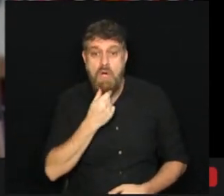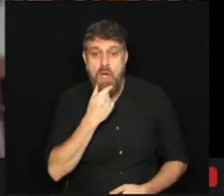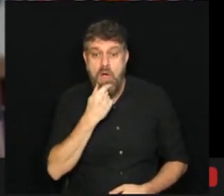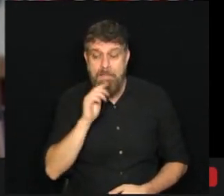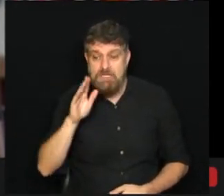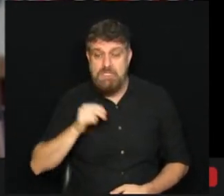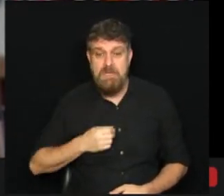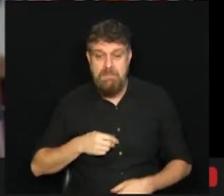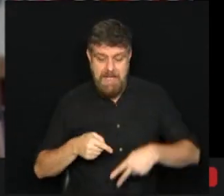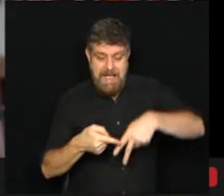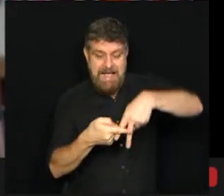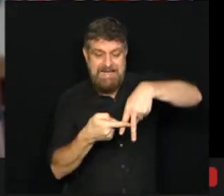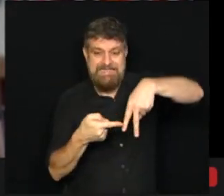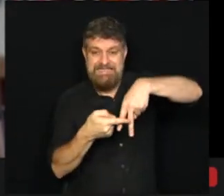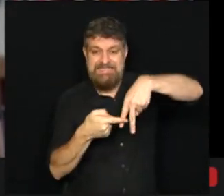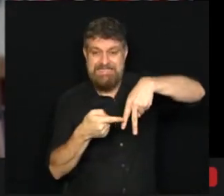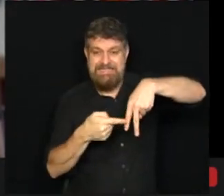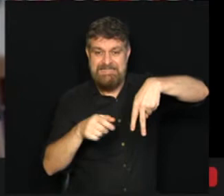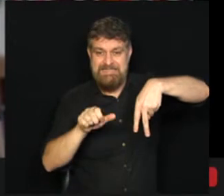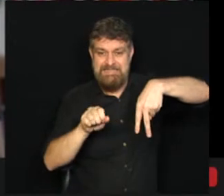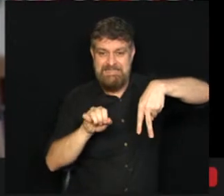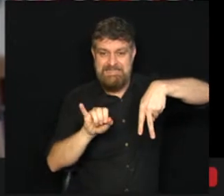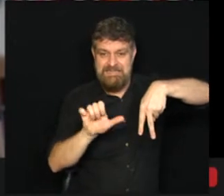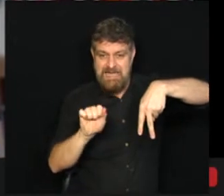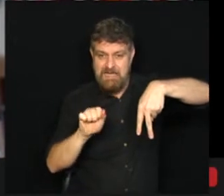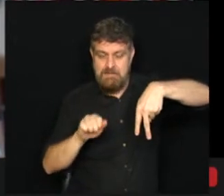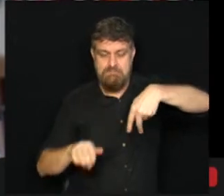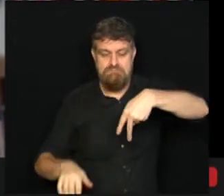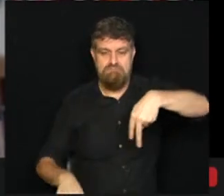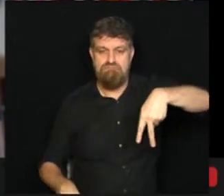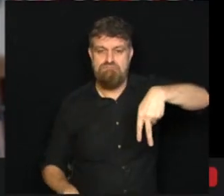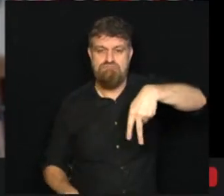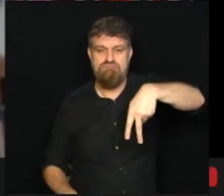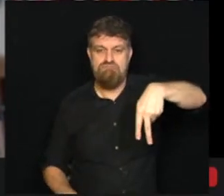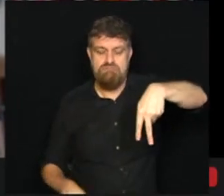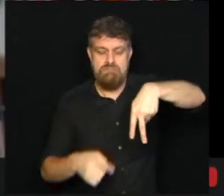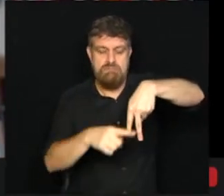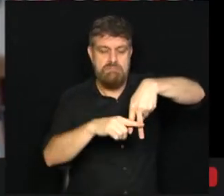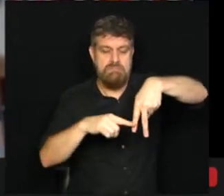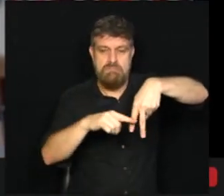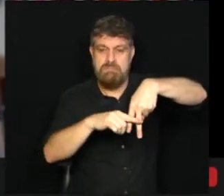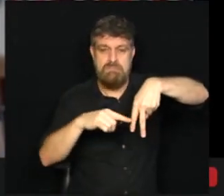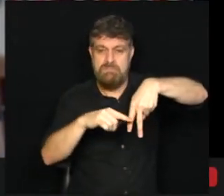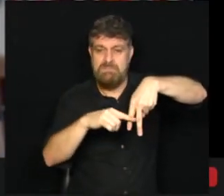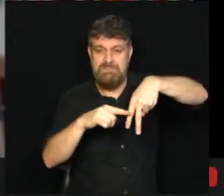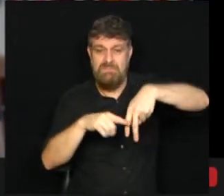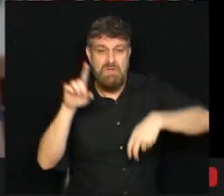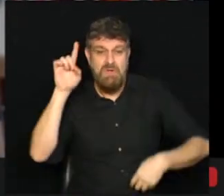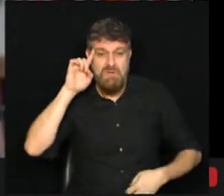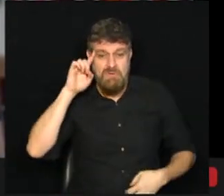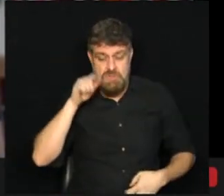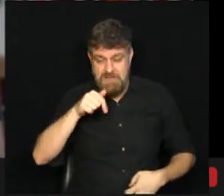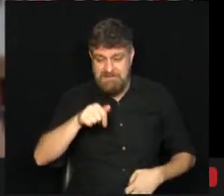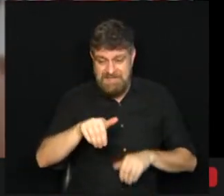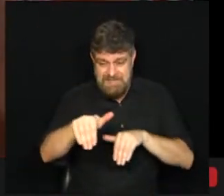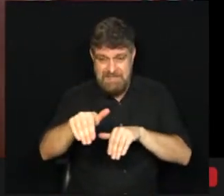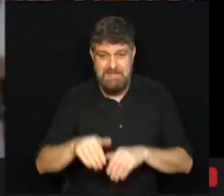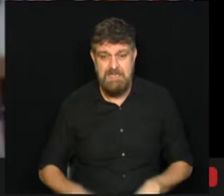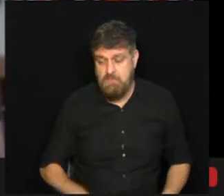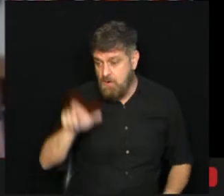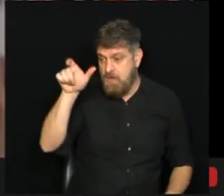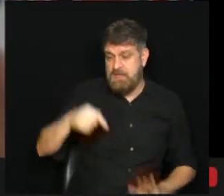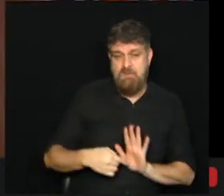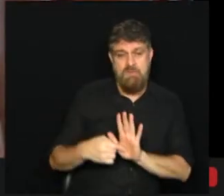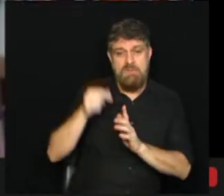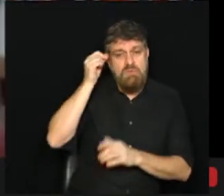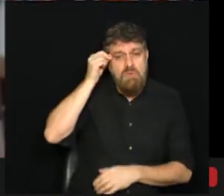que se colocou, né? Na verdade, o uso da saia era era uma manifestação cultural, estava